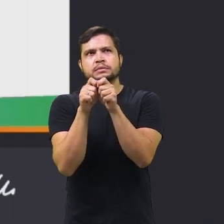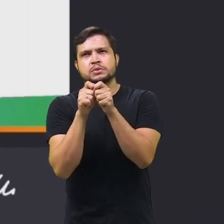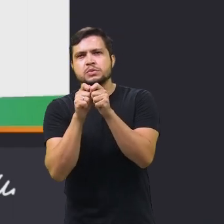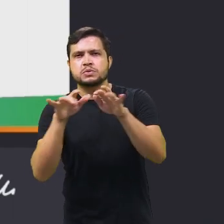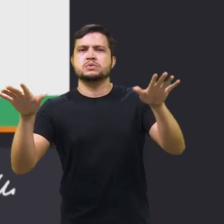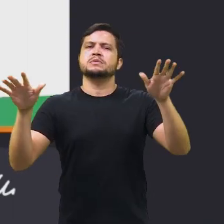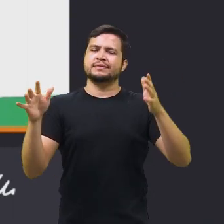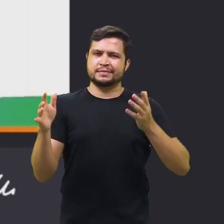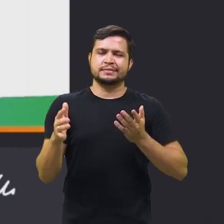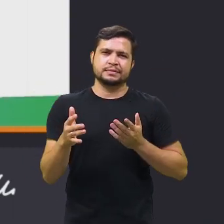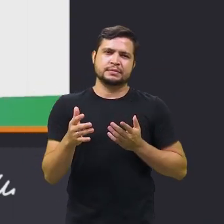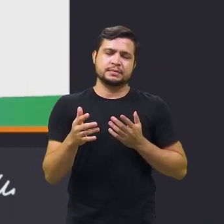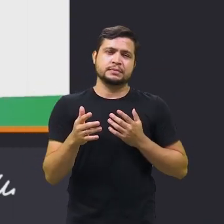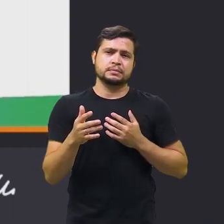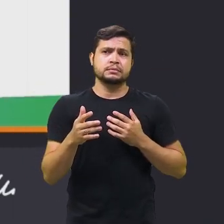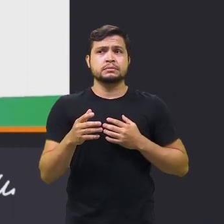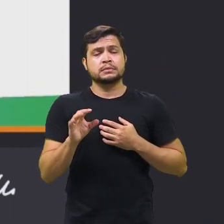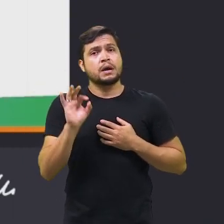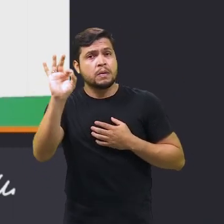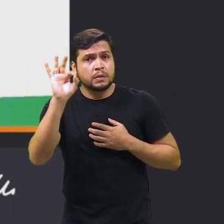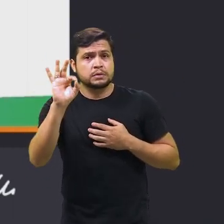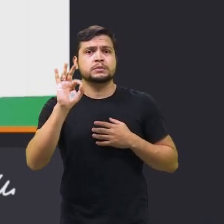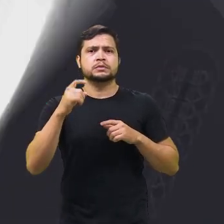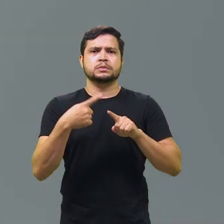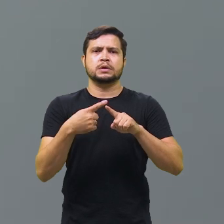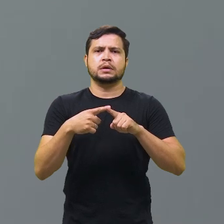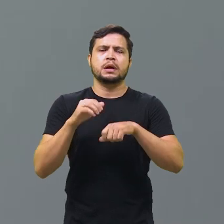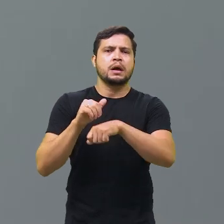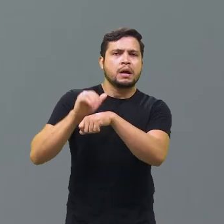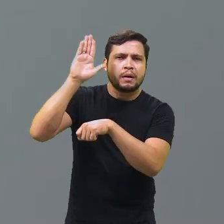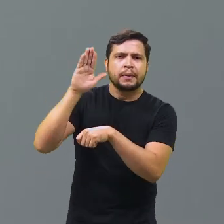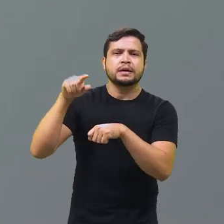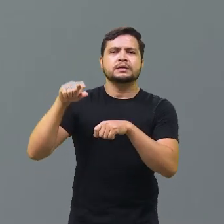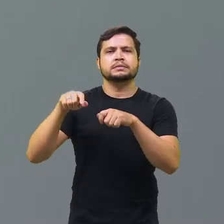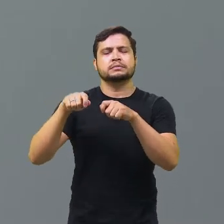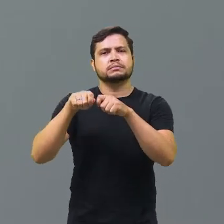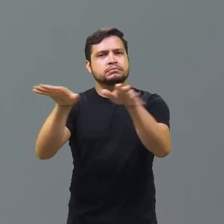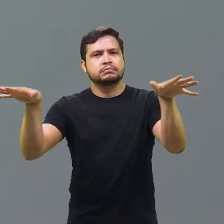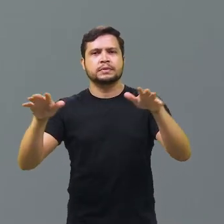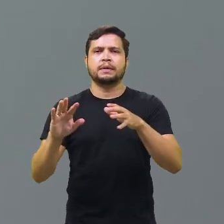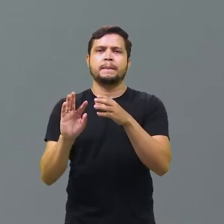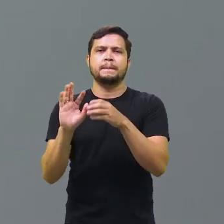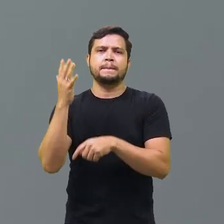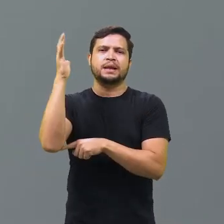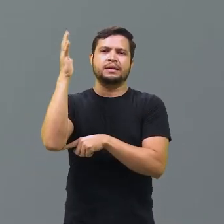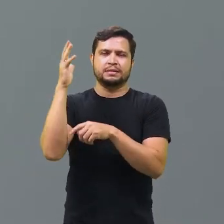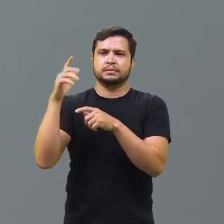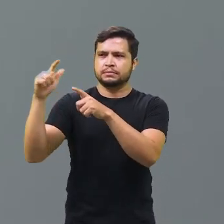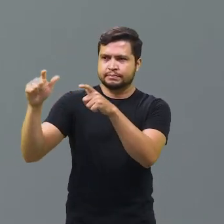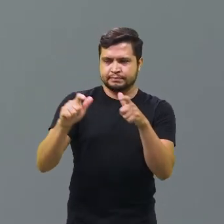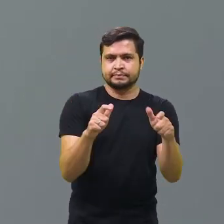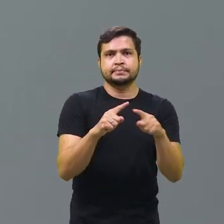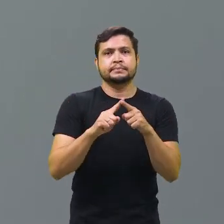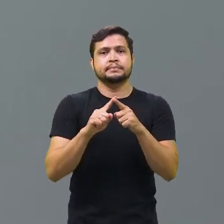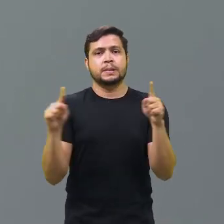sementes aladas serem dispersas aí no ambiente, é ótimo, né? Porque você aumenta aí a dispersão dessas plantas em diferentes ambientes.